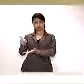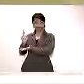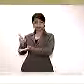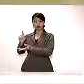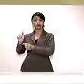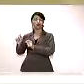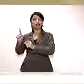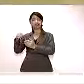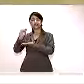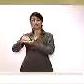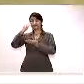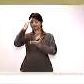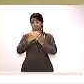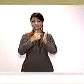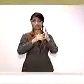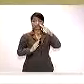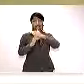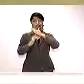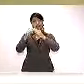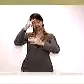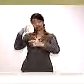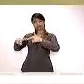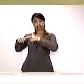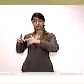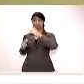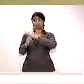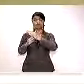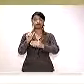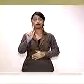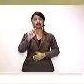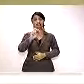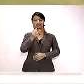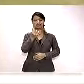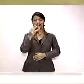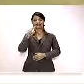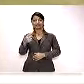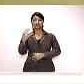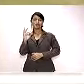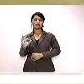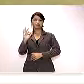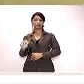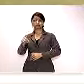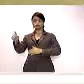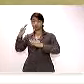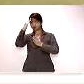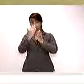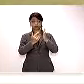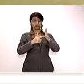limites legais de peso pessoal que atingiu 54,36 não foi reconduzido também ao ao dentro do limite